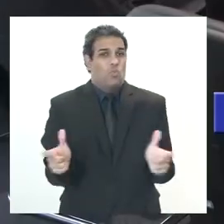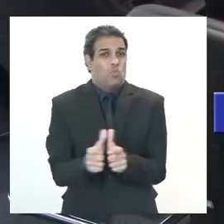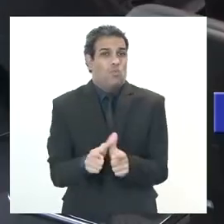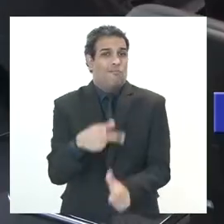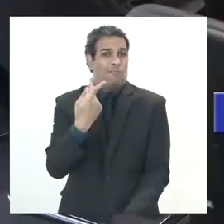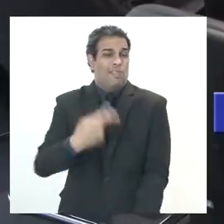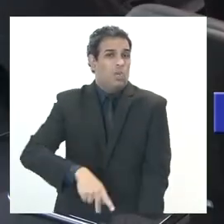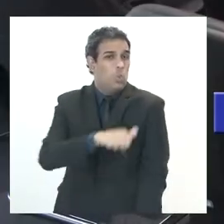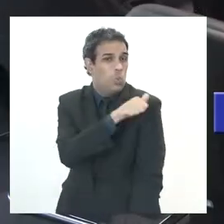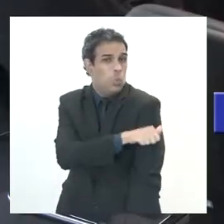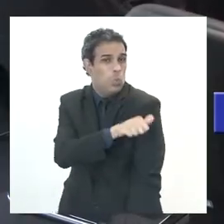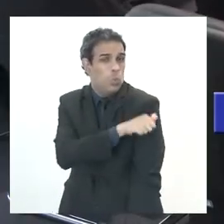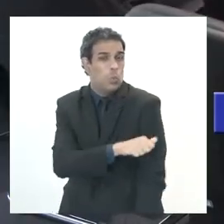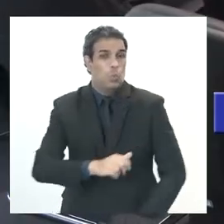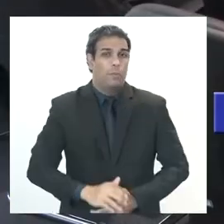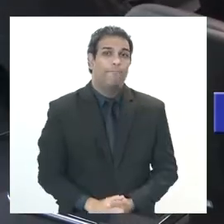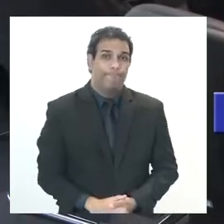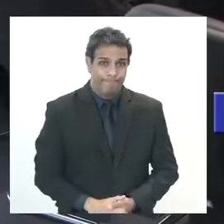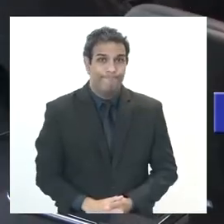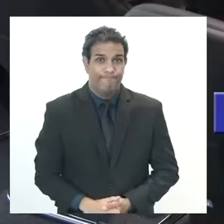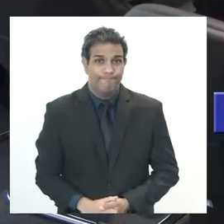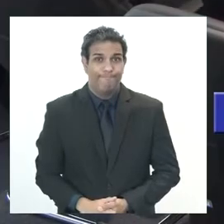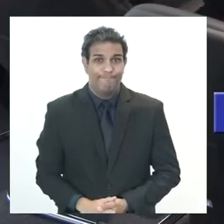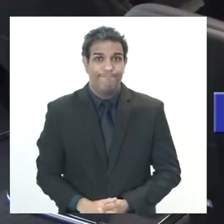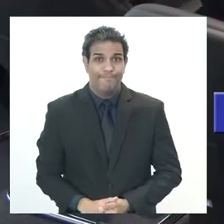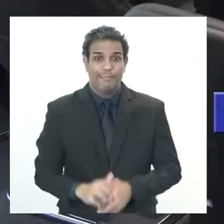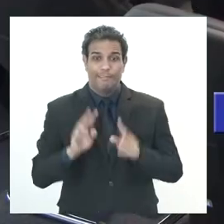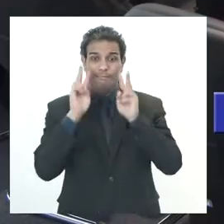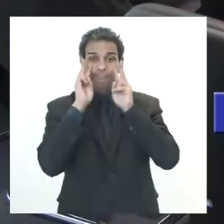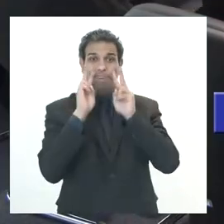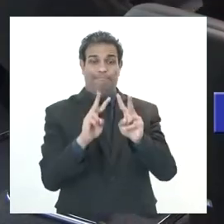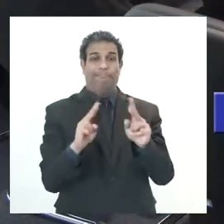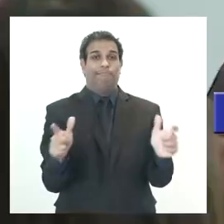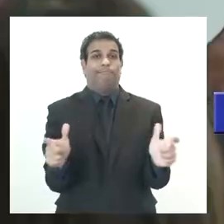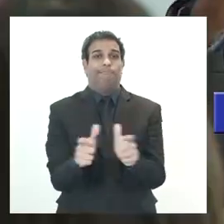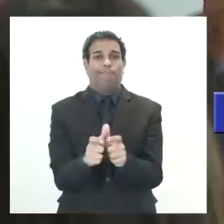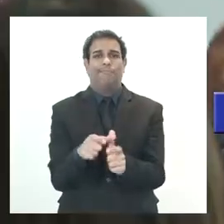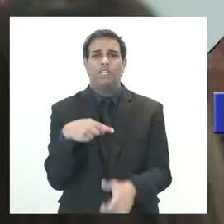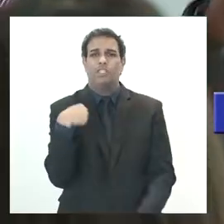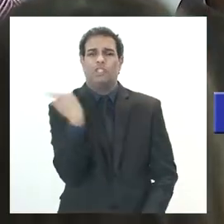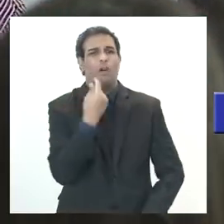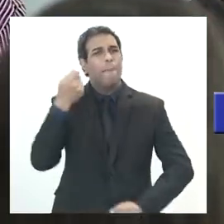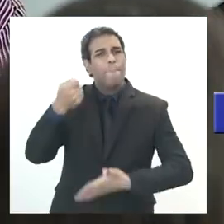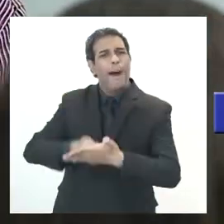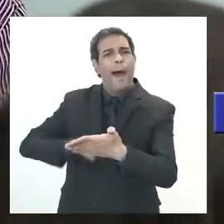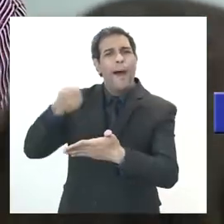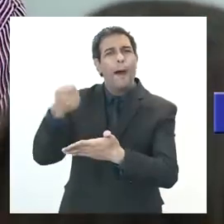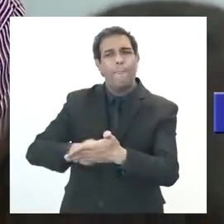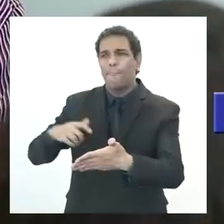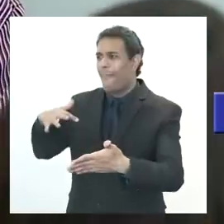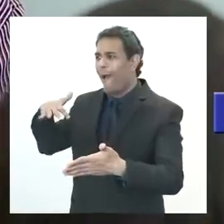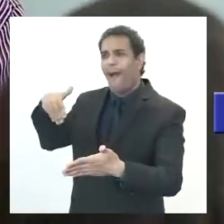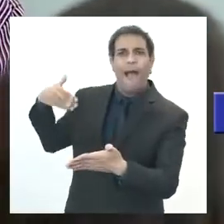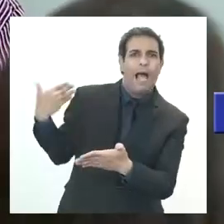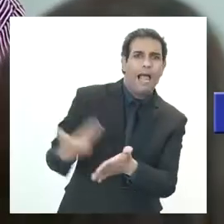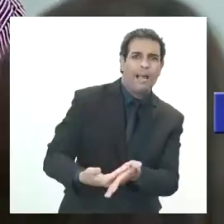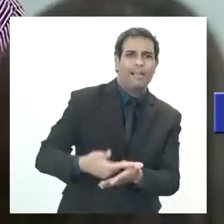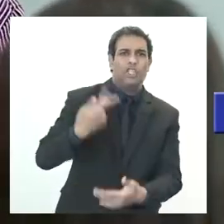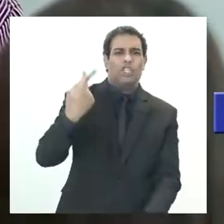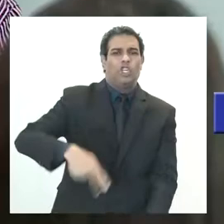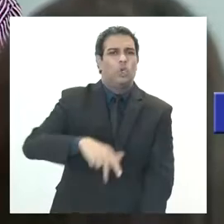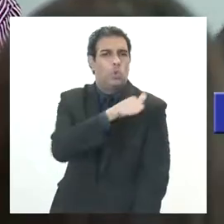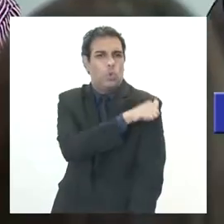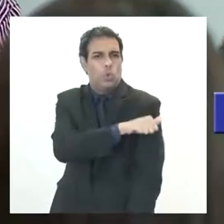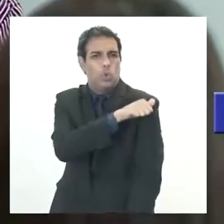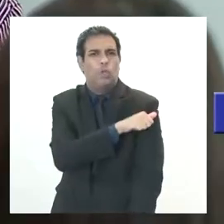Janeiro e a olhos vistos a Olhos Nus Vamos às ruas a miséria está galopante no estado do Rio de Janeiro